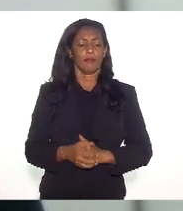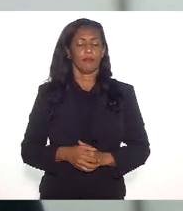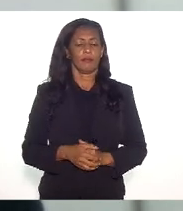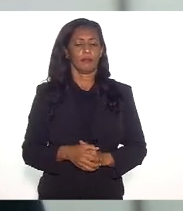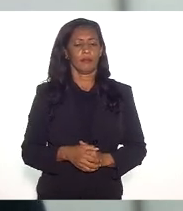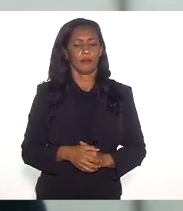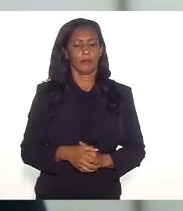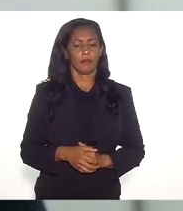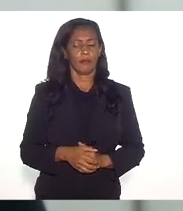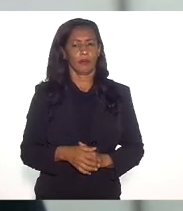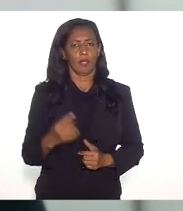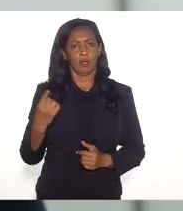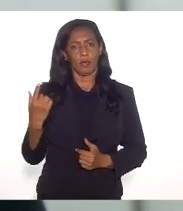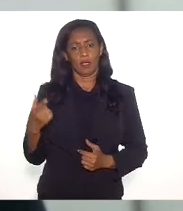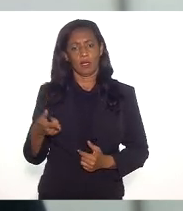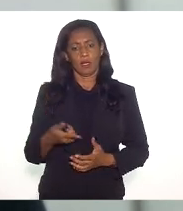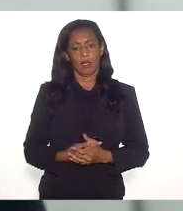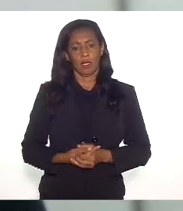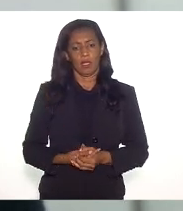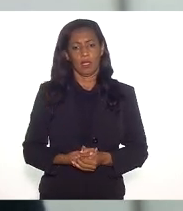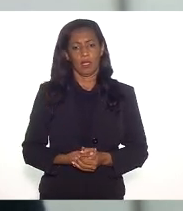entidades